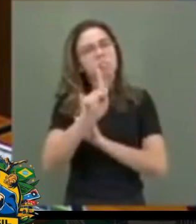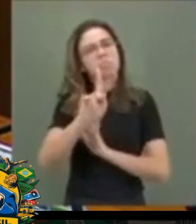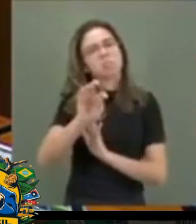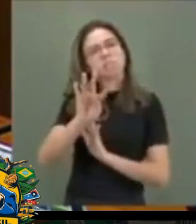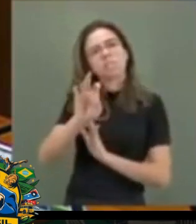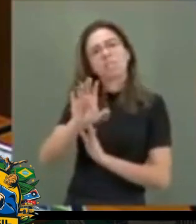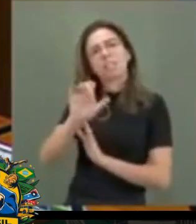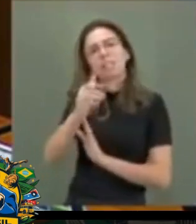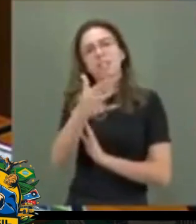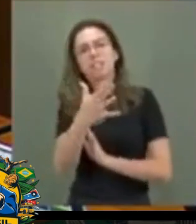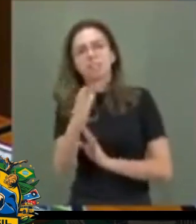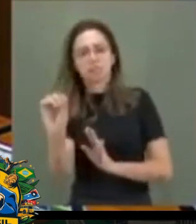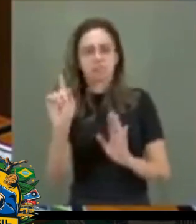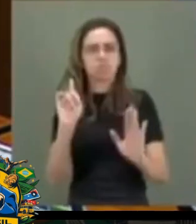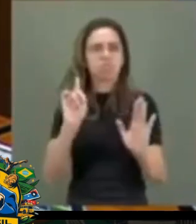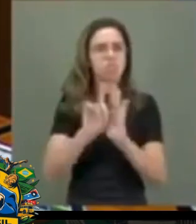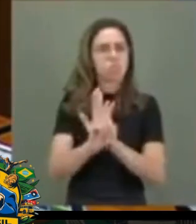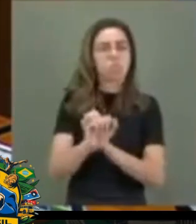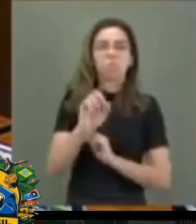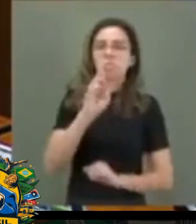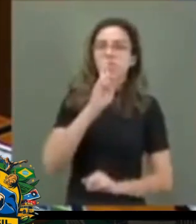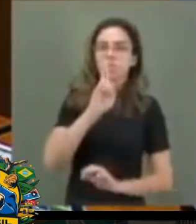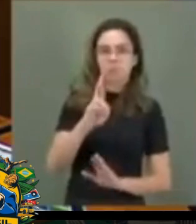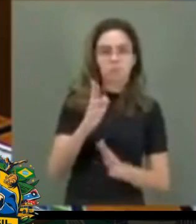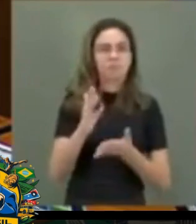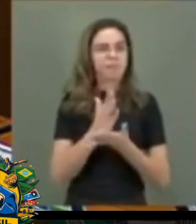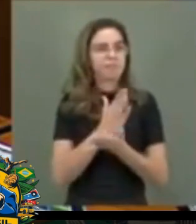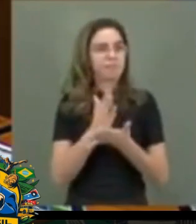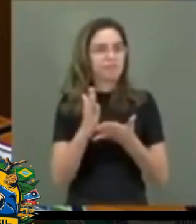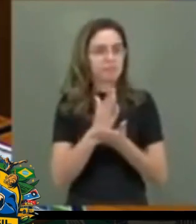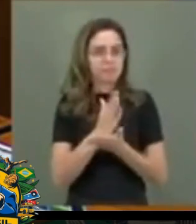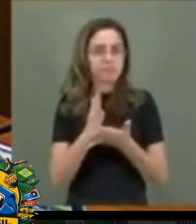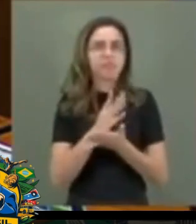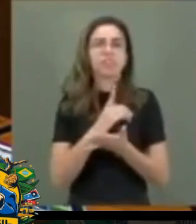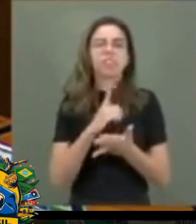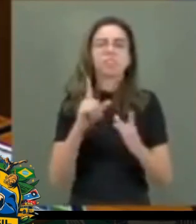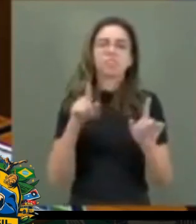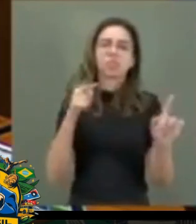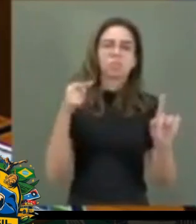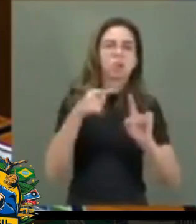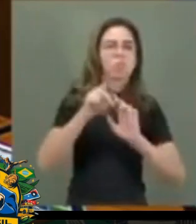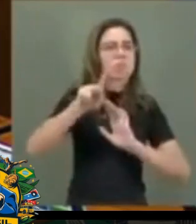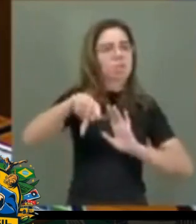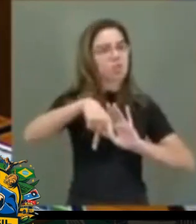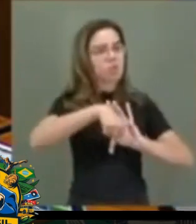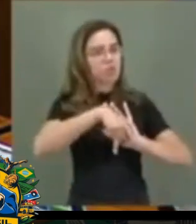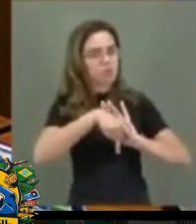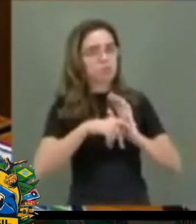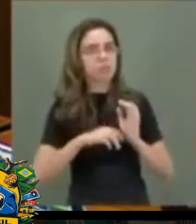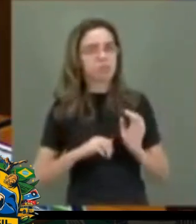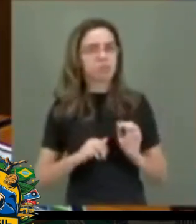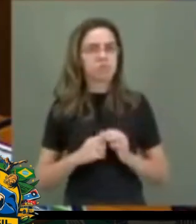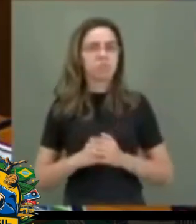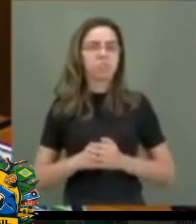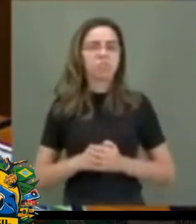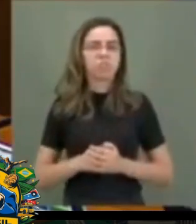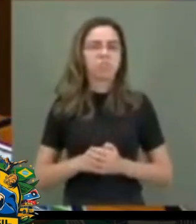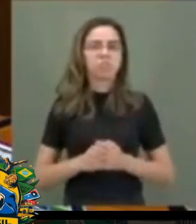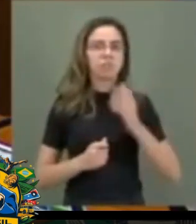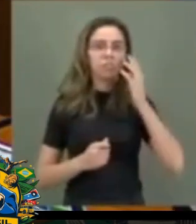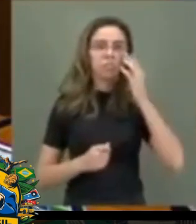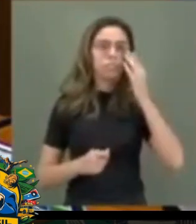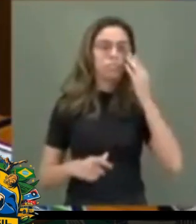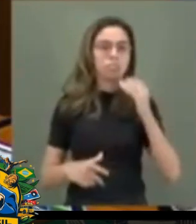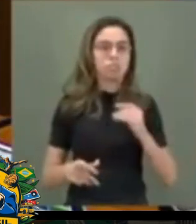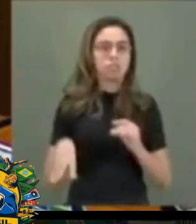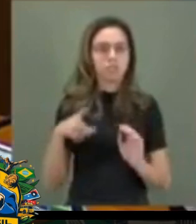poderia elas irem sendo respondidas. São bem objetivas à medida que eu vou fazendo. Eu tenho